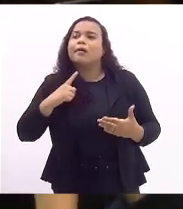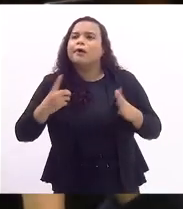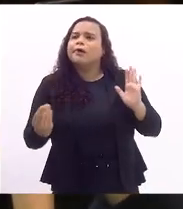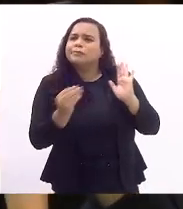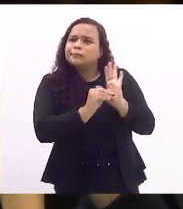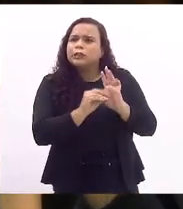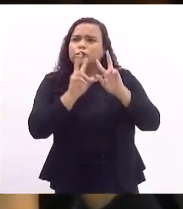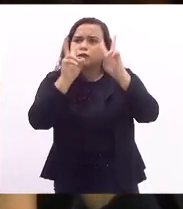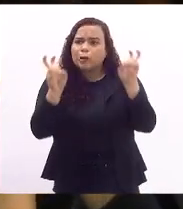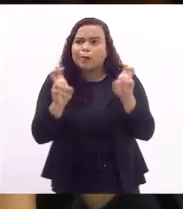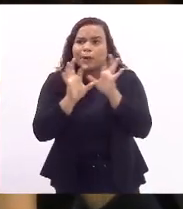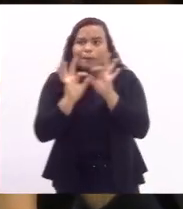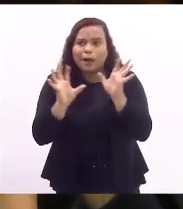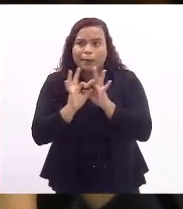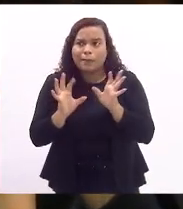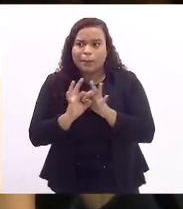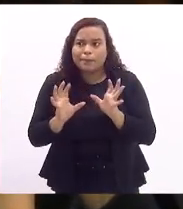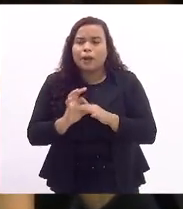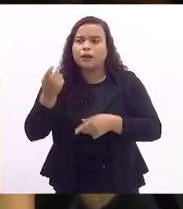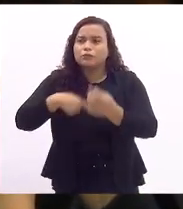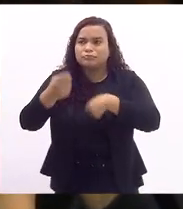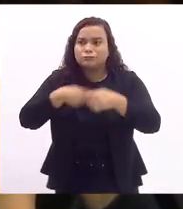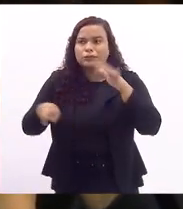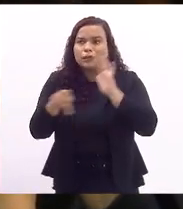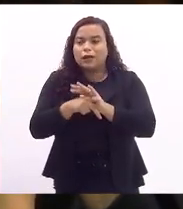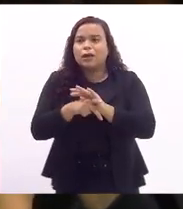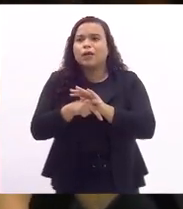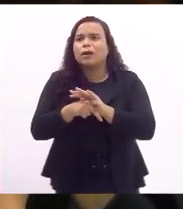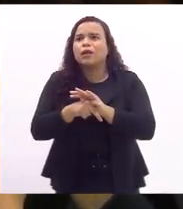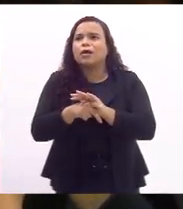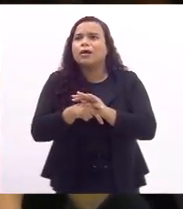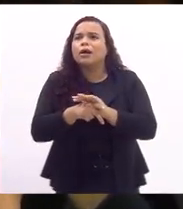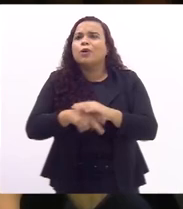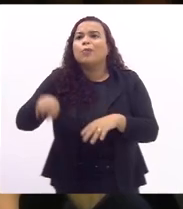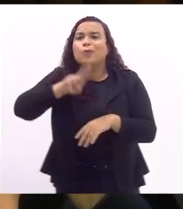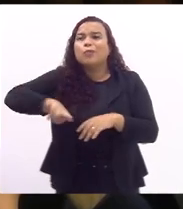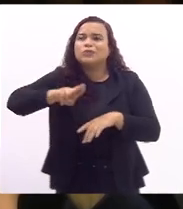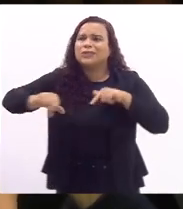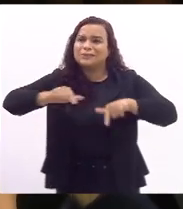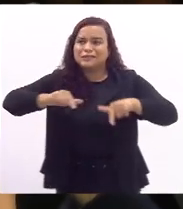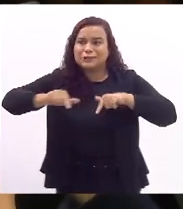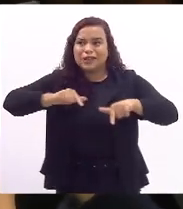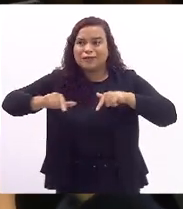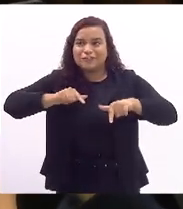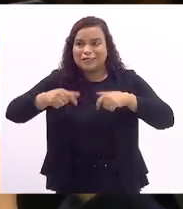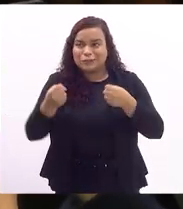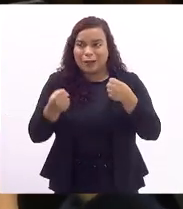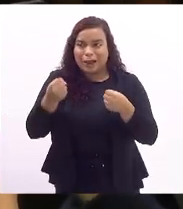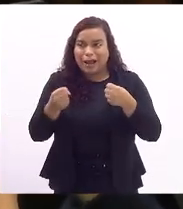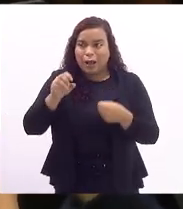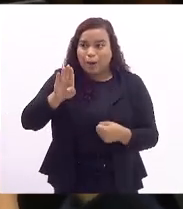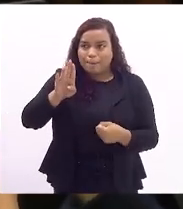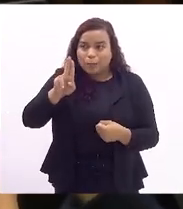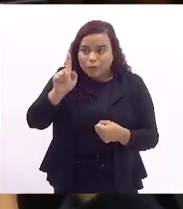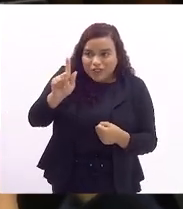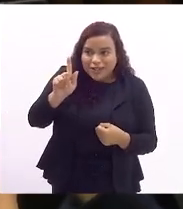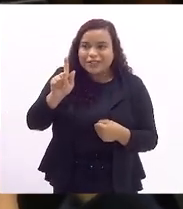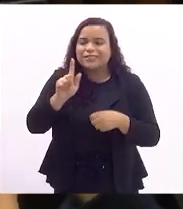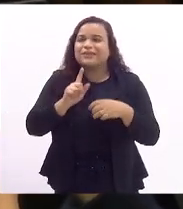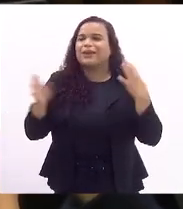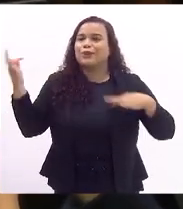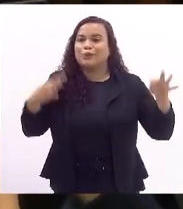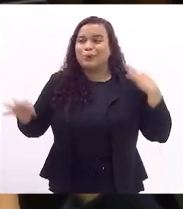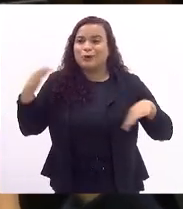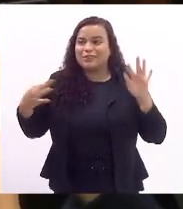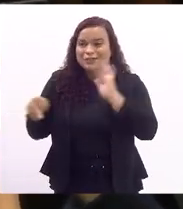sobre as permissões administrativas para exploração do serviço de bugue turismo no estado do Rio de